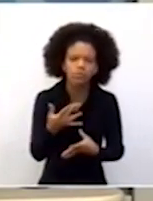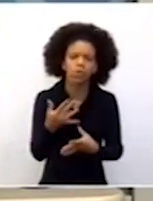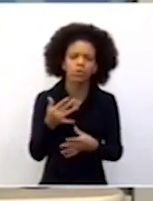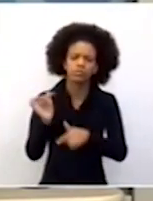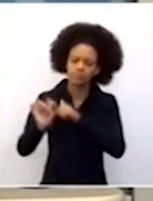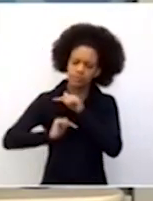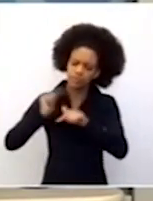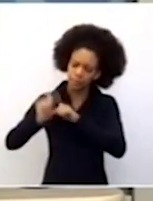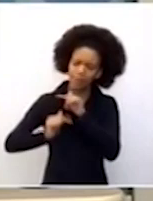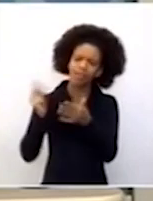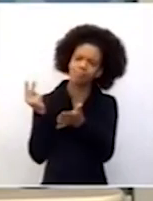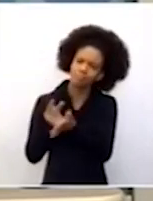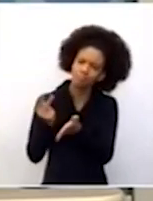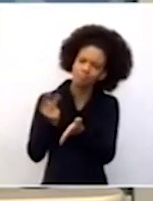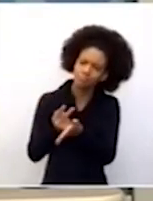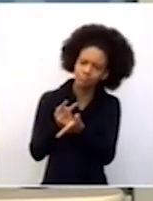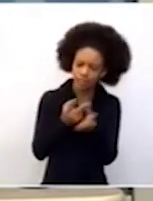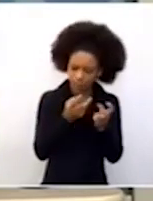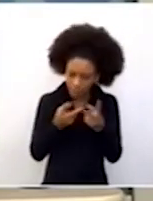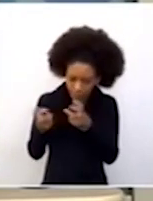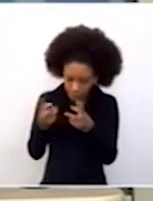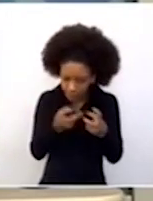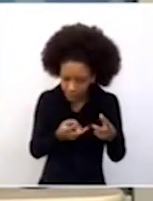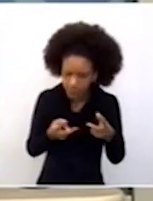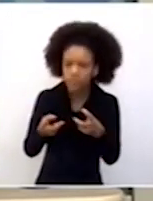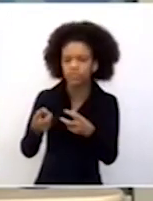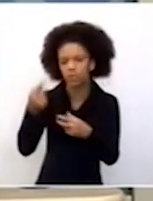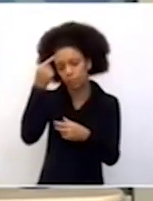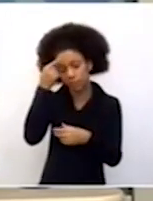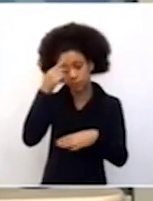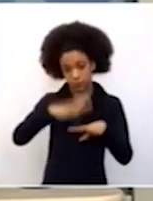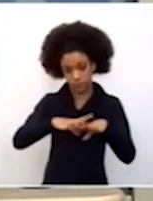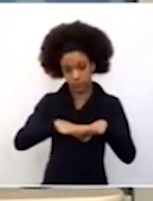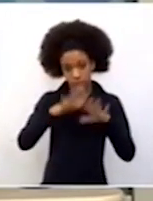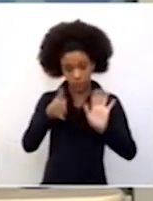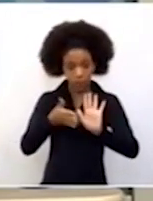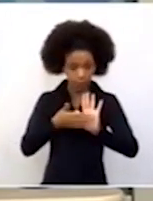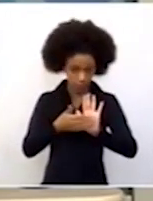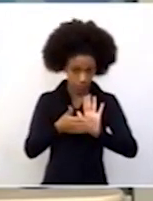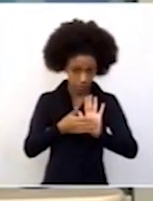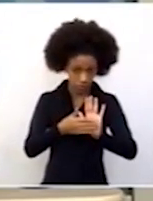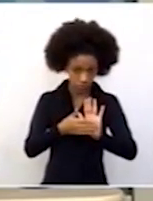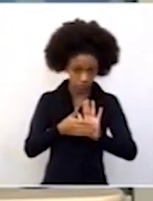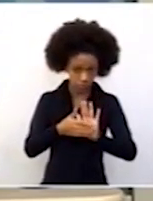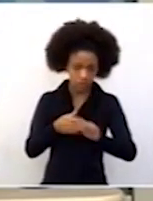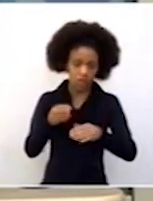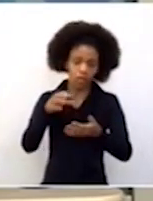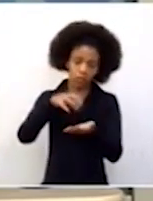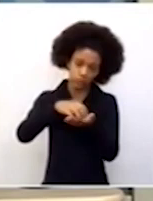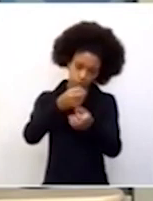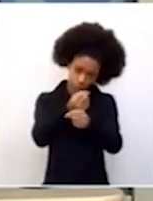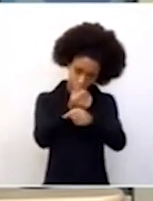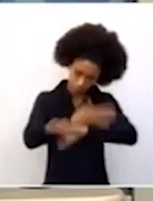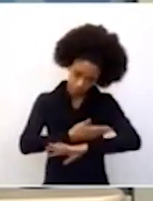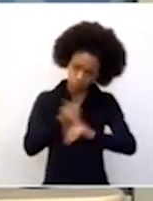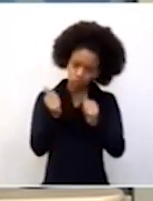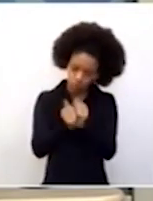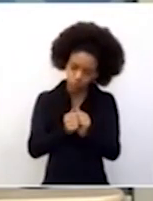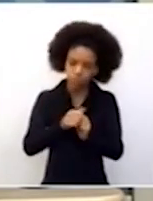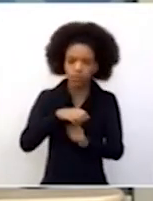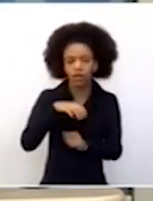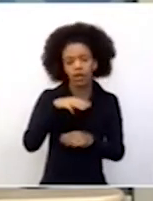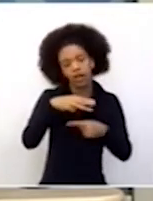trabalhar sempre a perspectiva do pensamento matemático. Então, aqui a proposta, né, do Centro de Mídias, junto com a